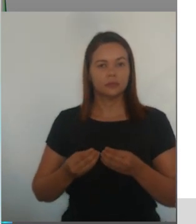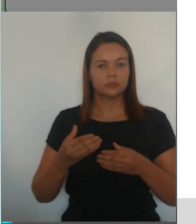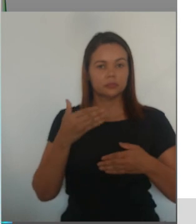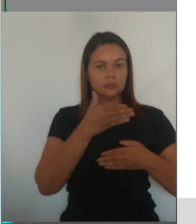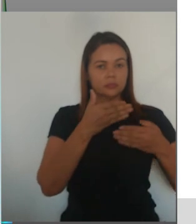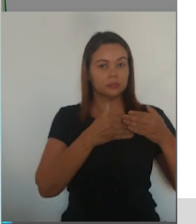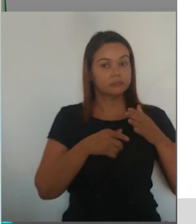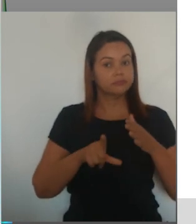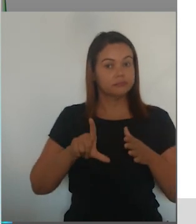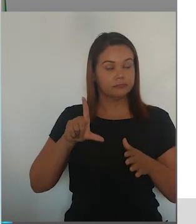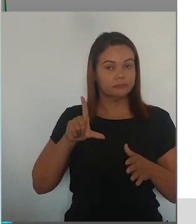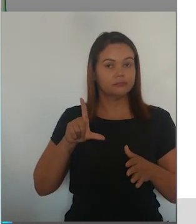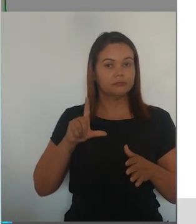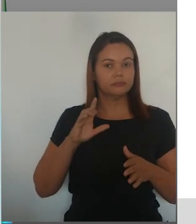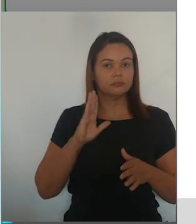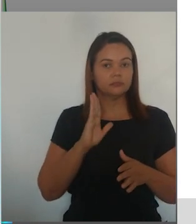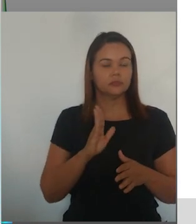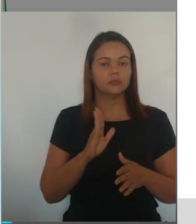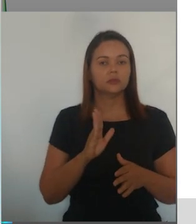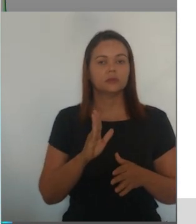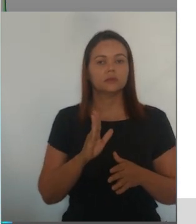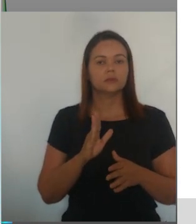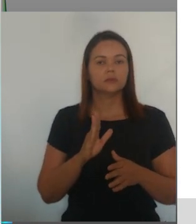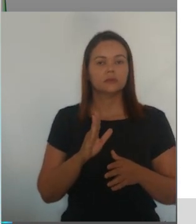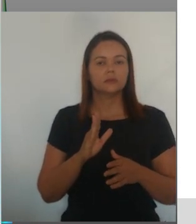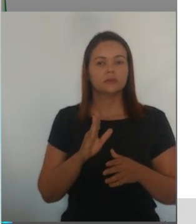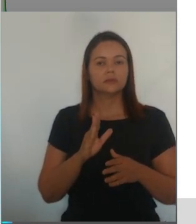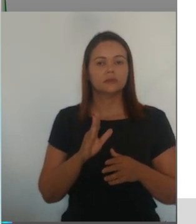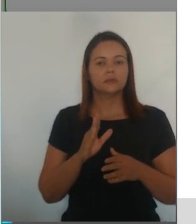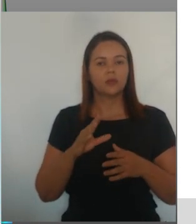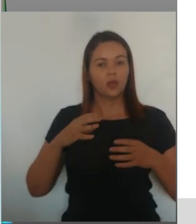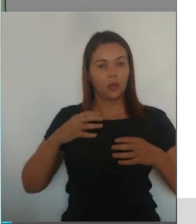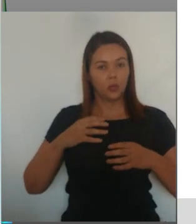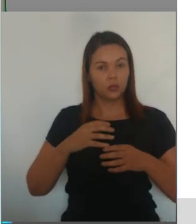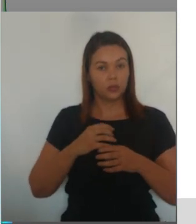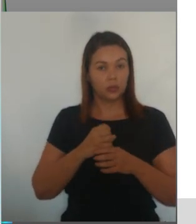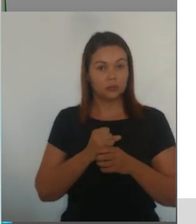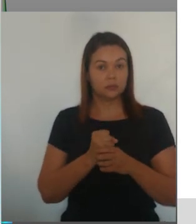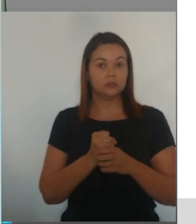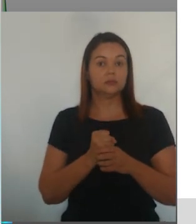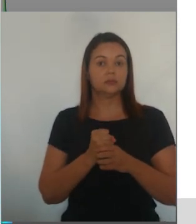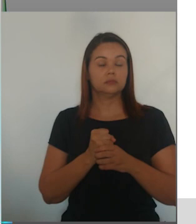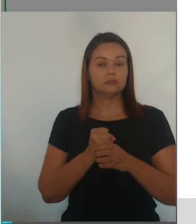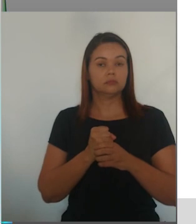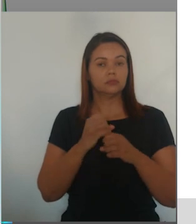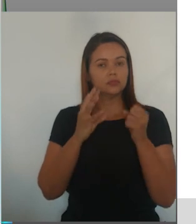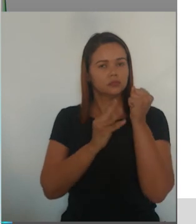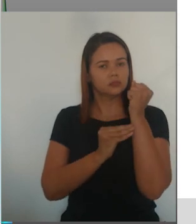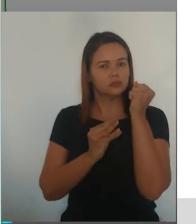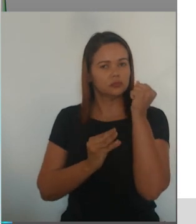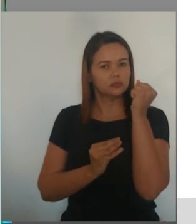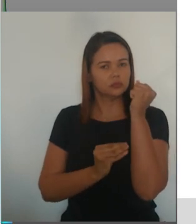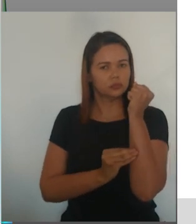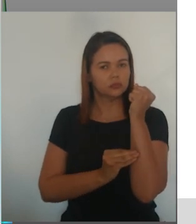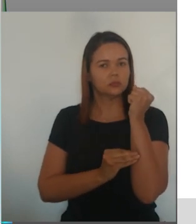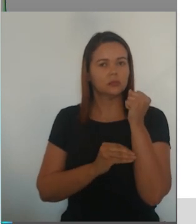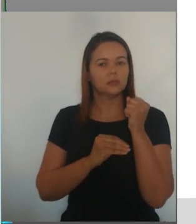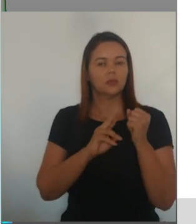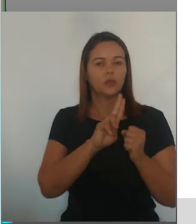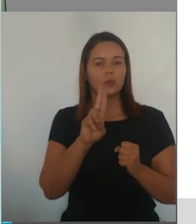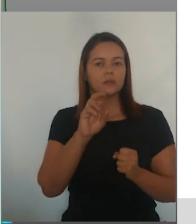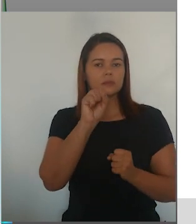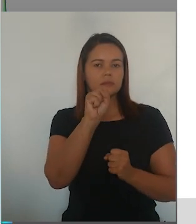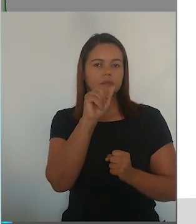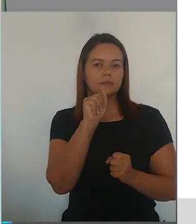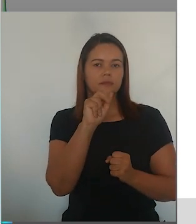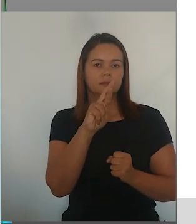Como dito no slide anterior, a unidade de contração do músculo é chamada